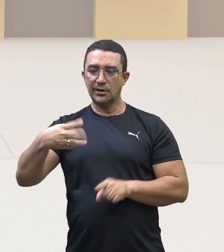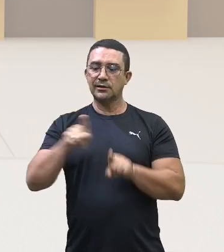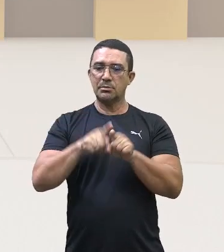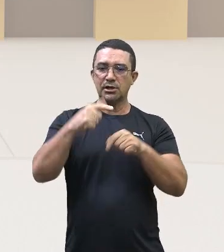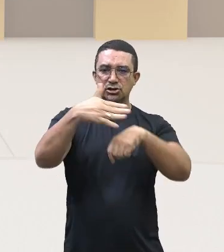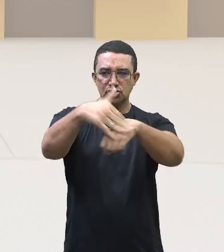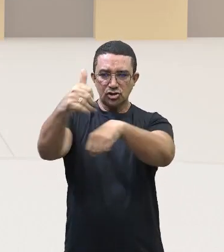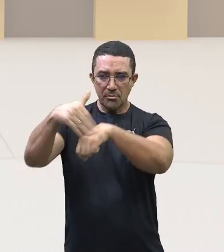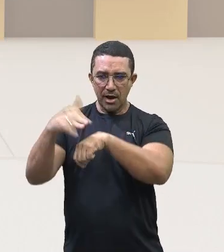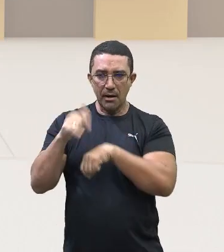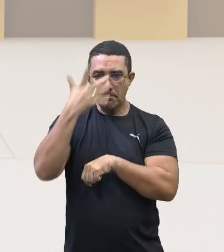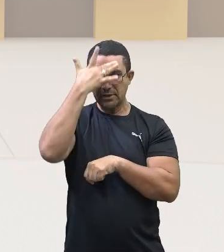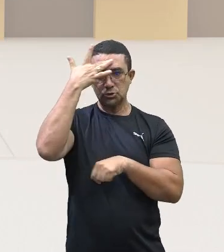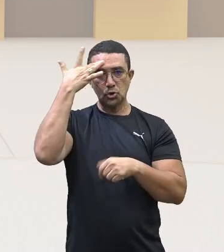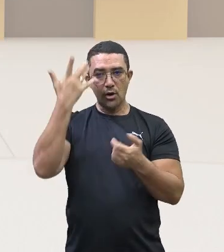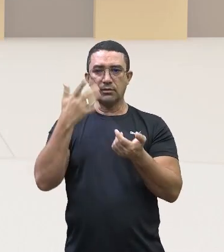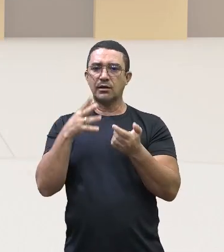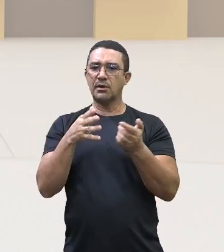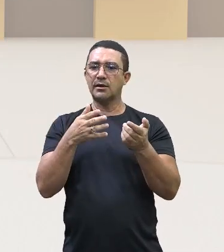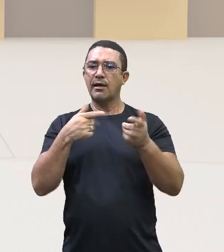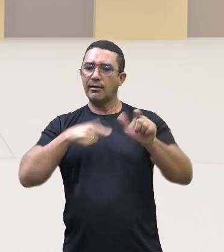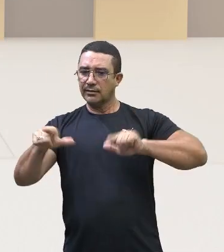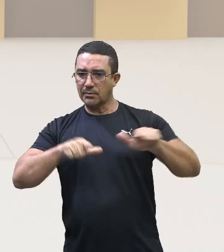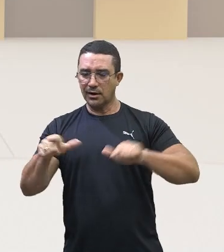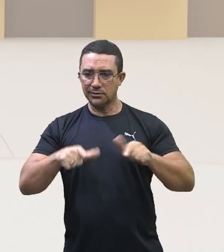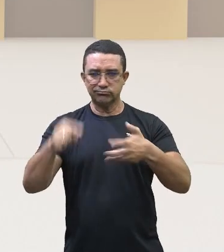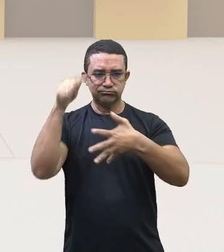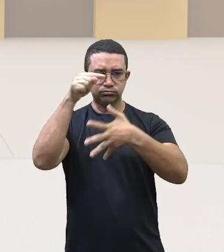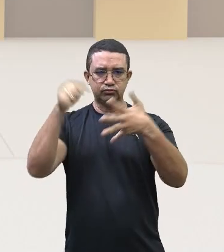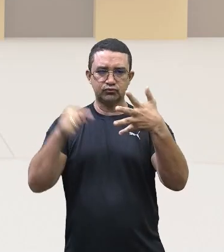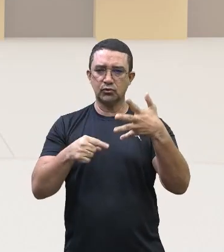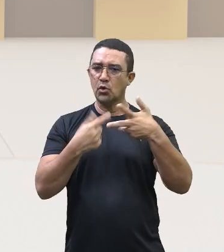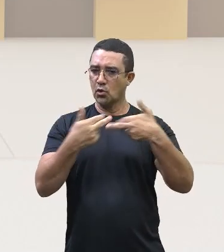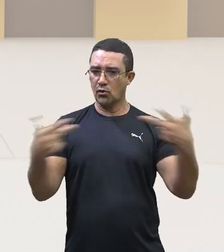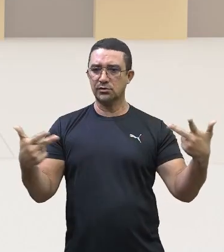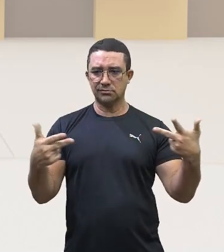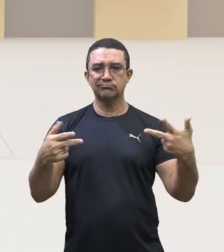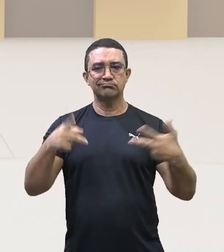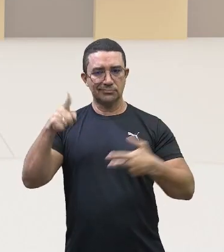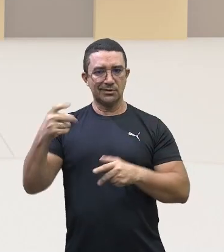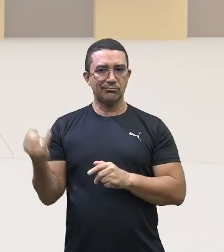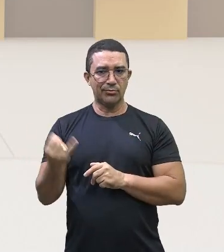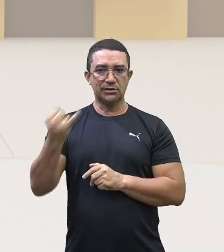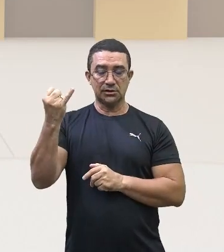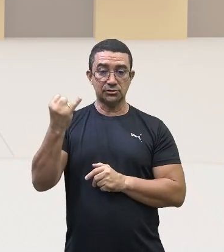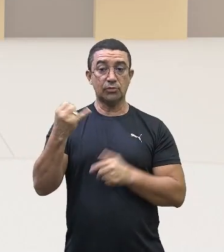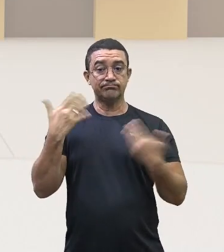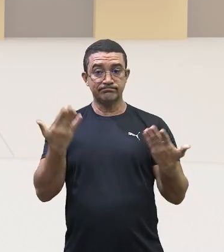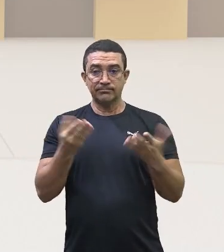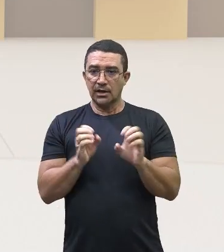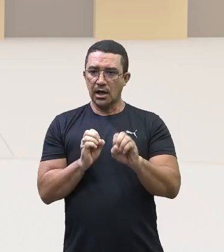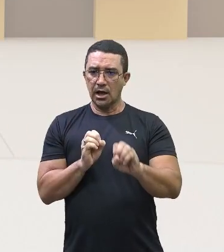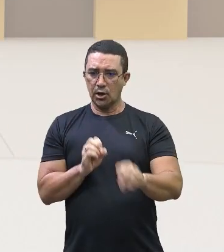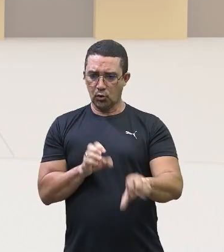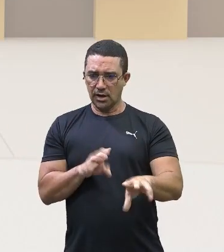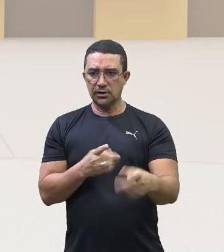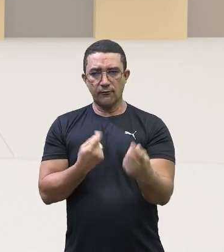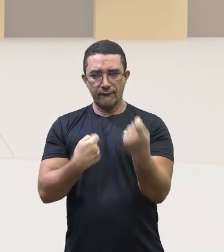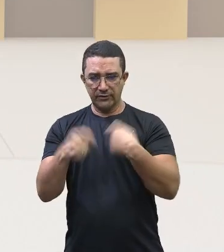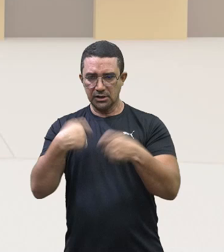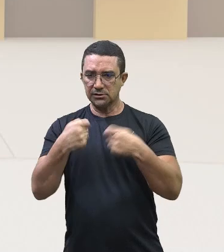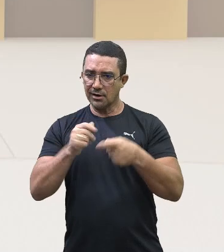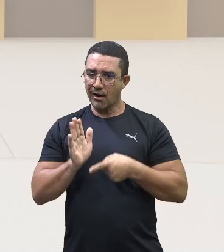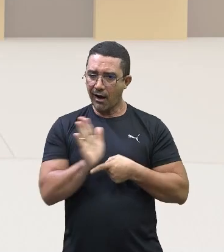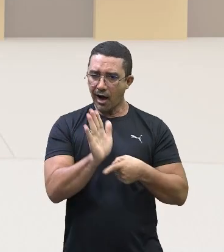novos funcionários. Então, são muitos elementos que precisam ser levados em consideração E aí a educação financeira, ela ajuda justamente